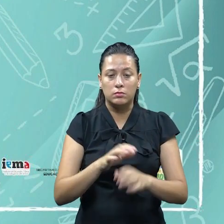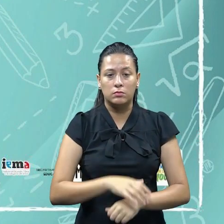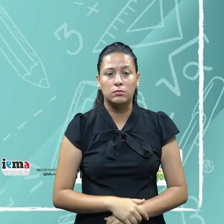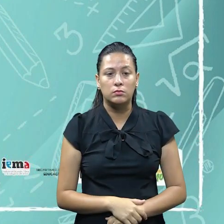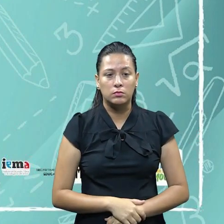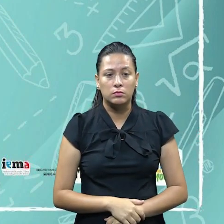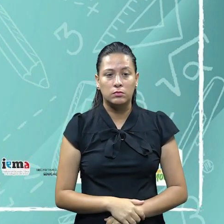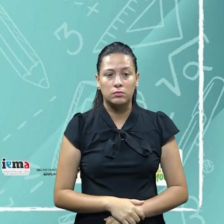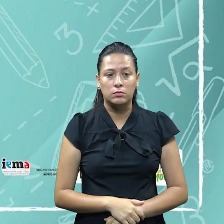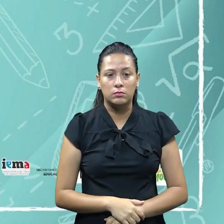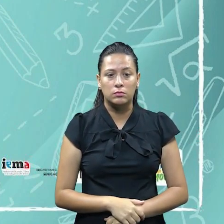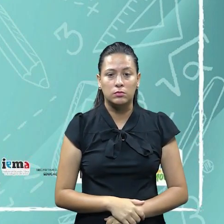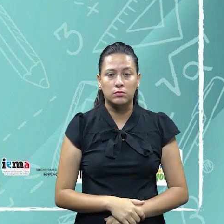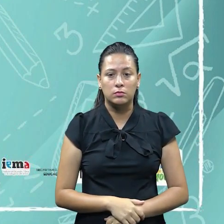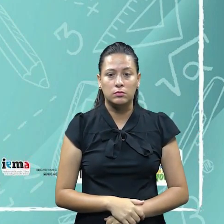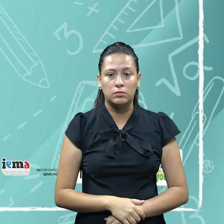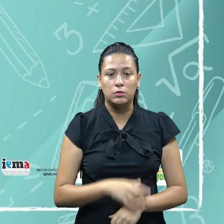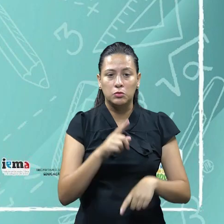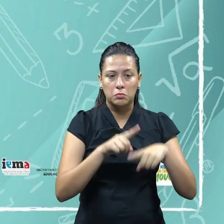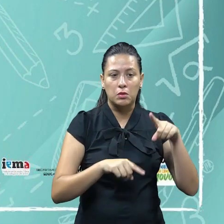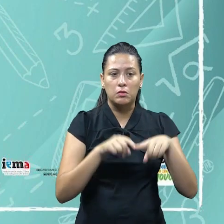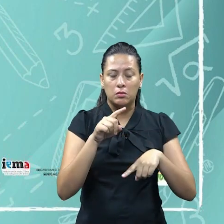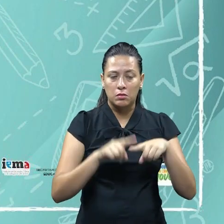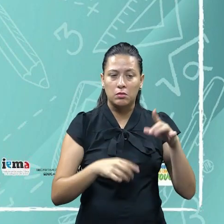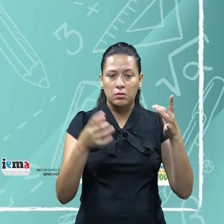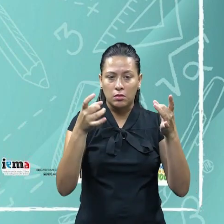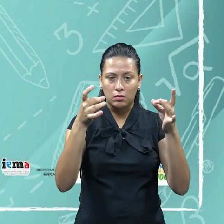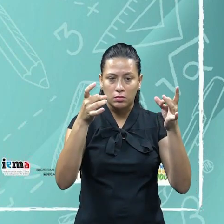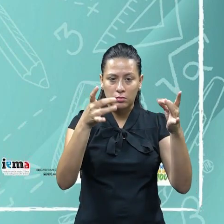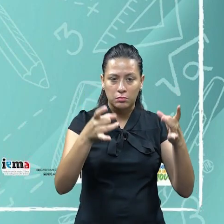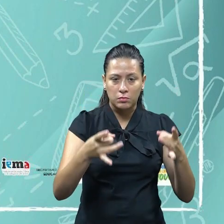elementos especificados visando obter